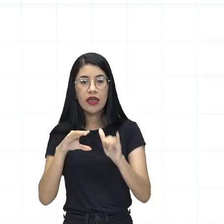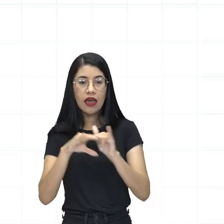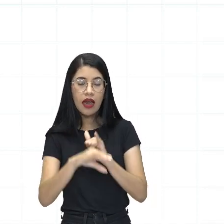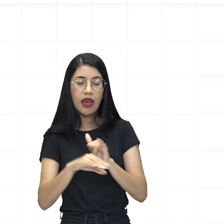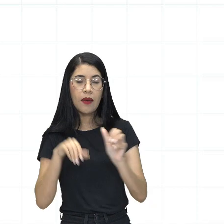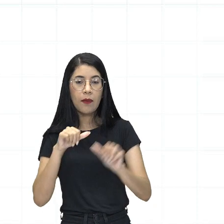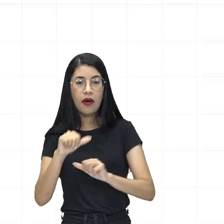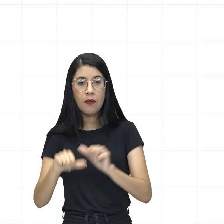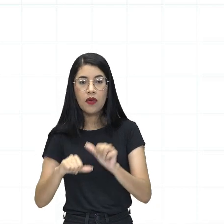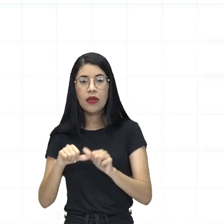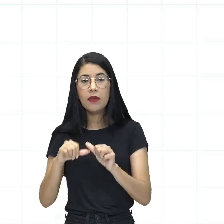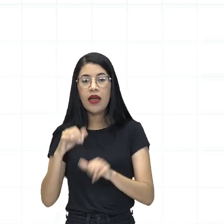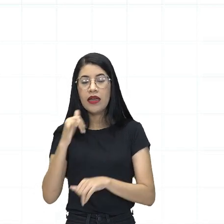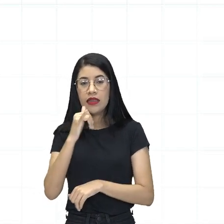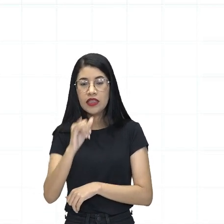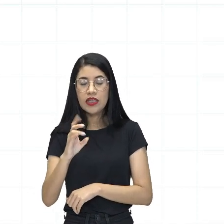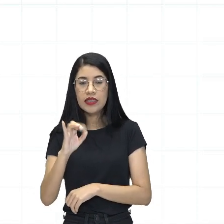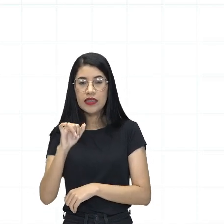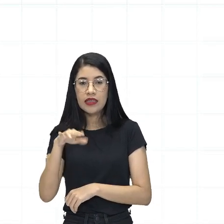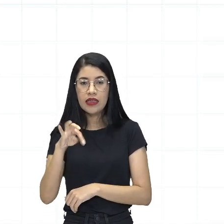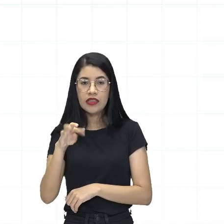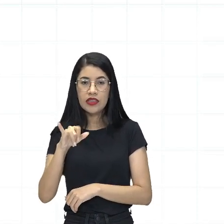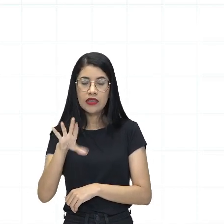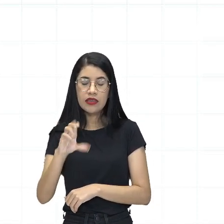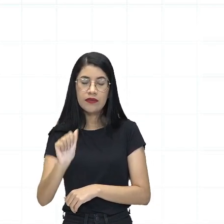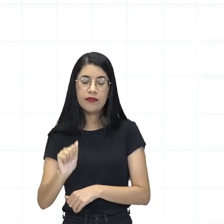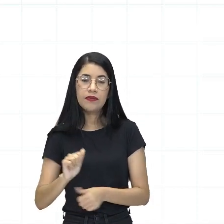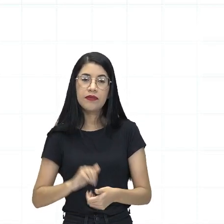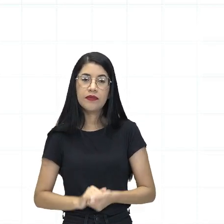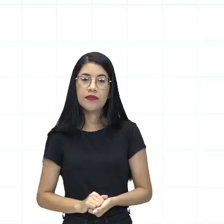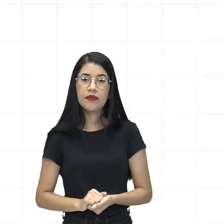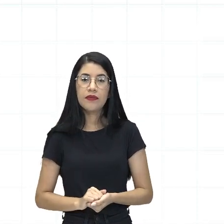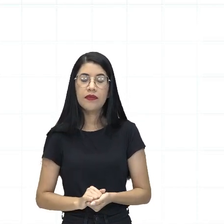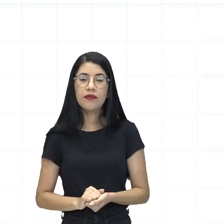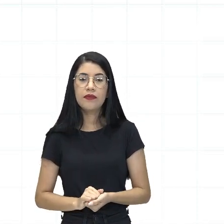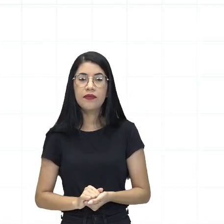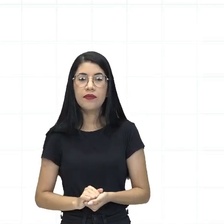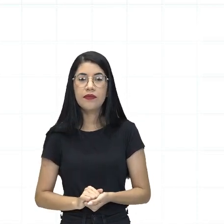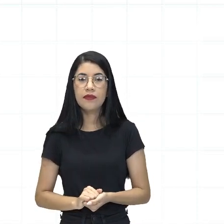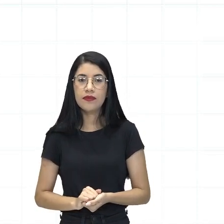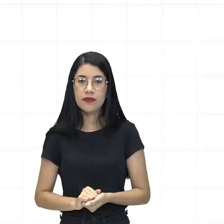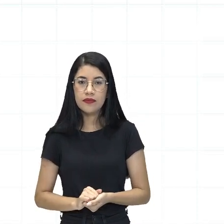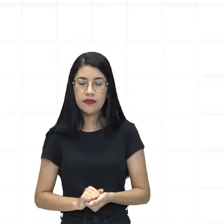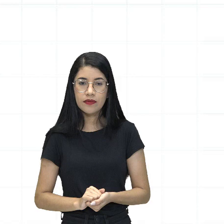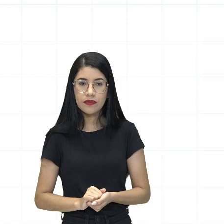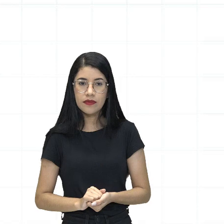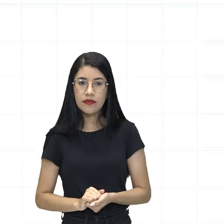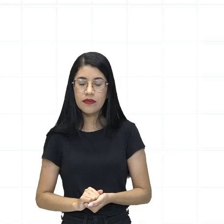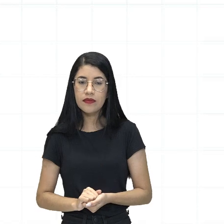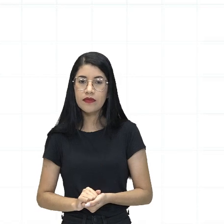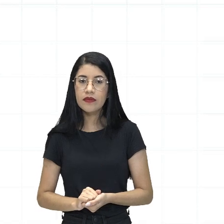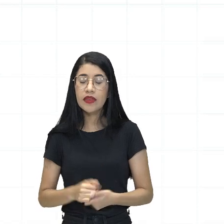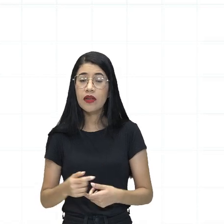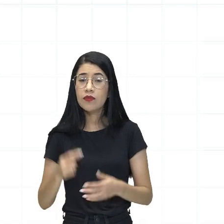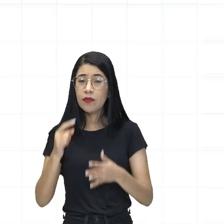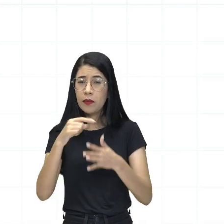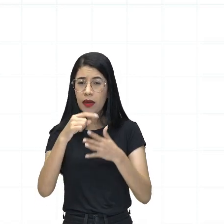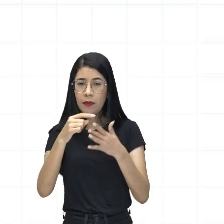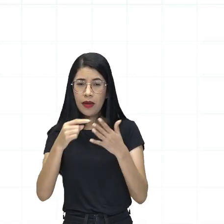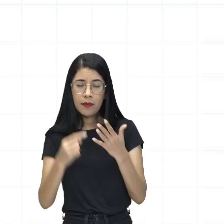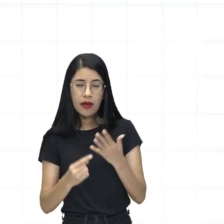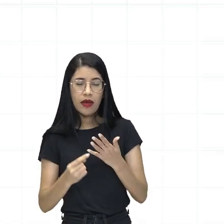em energia cinética, tá? Então, com isso, tudo isso fez com